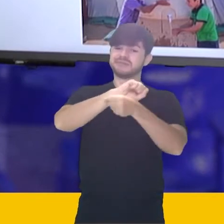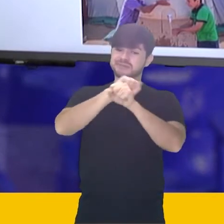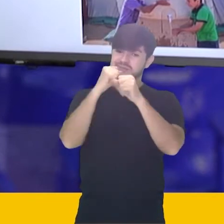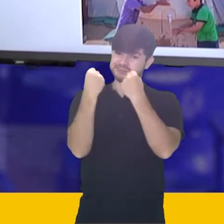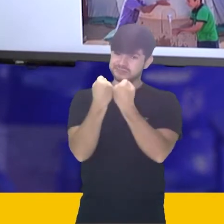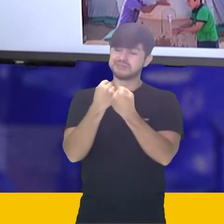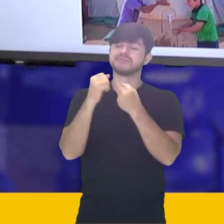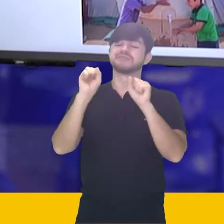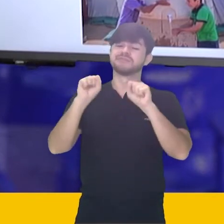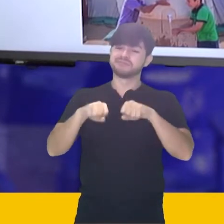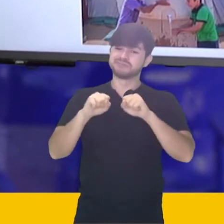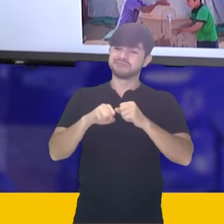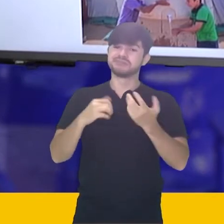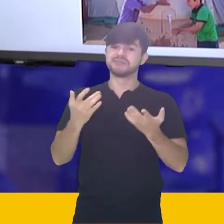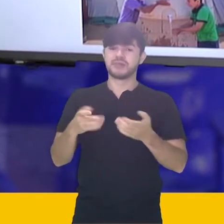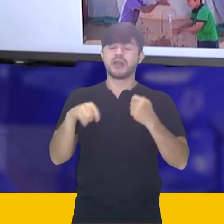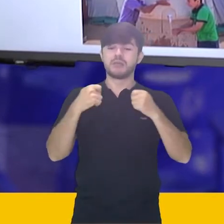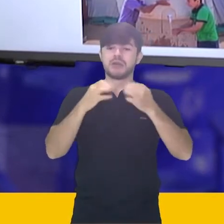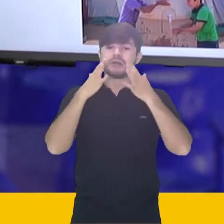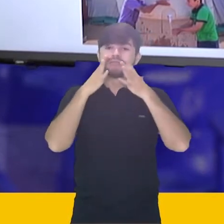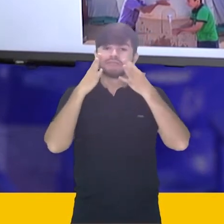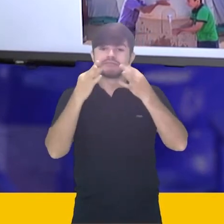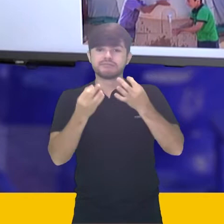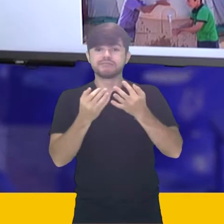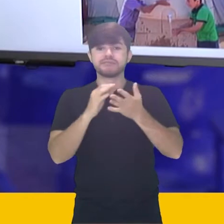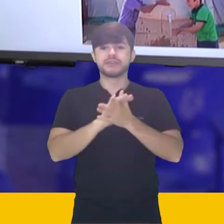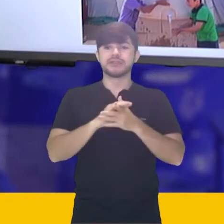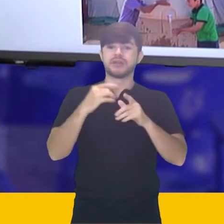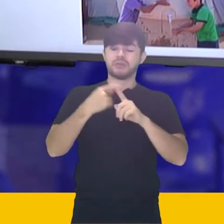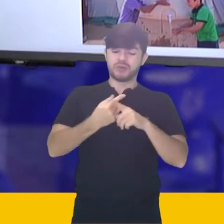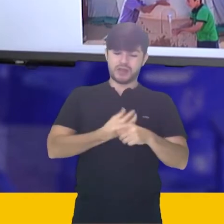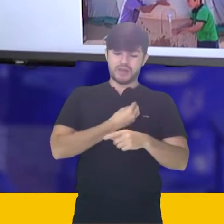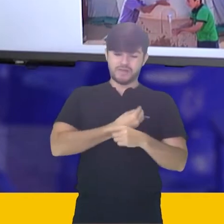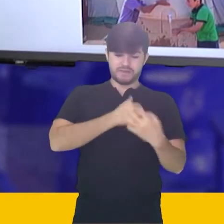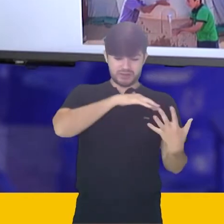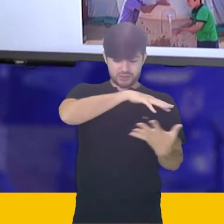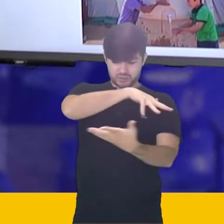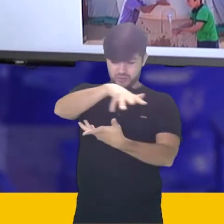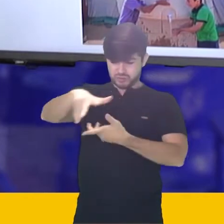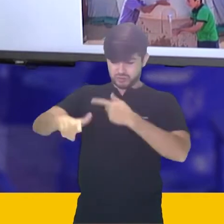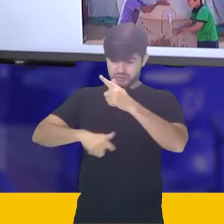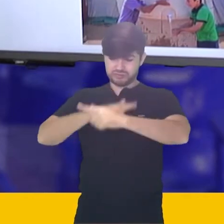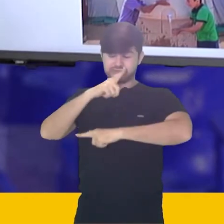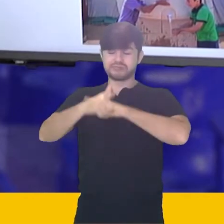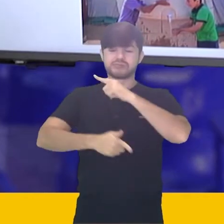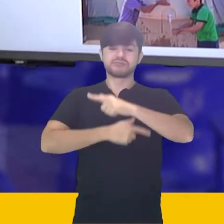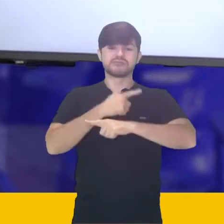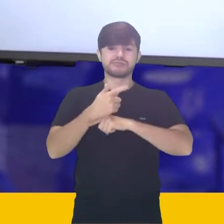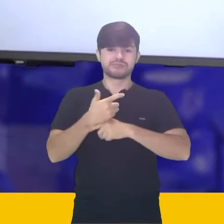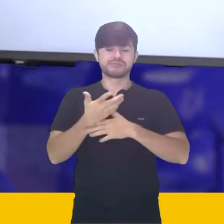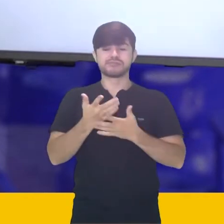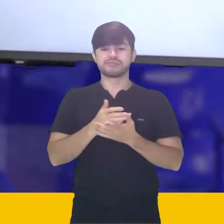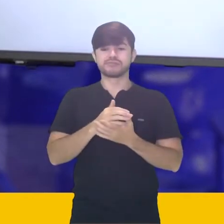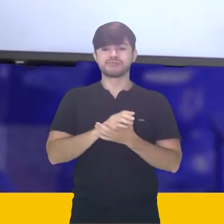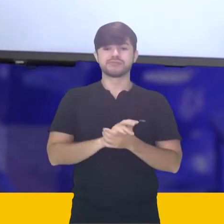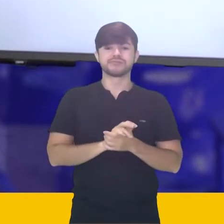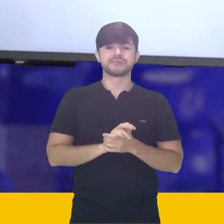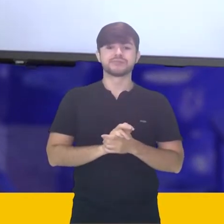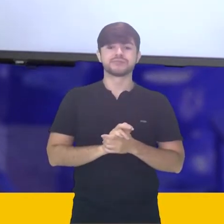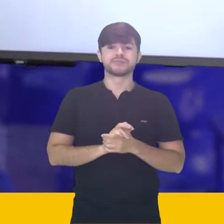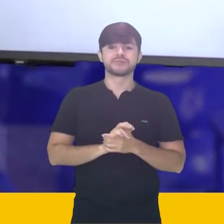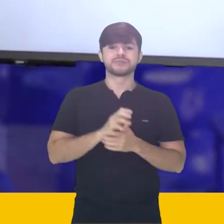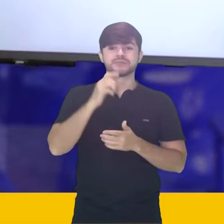importante observar isso dentro dessa ordem mundial que a gente vivencia no mundo globalizado, tá? Então, bora lá.